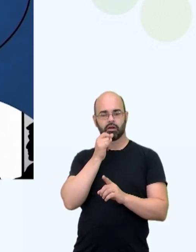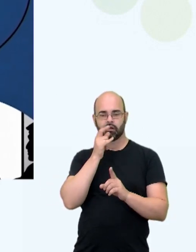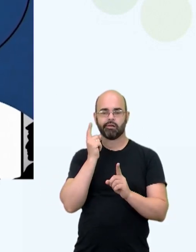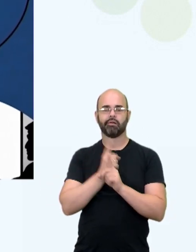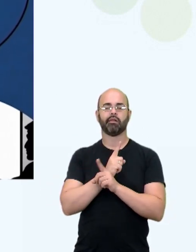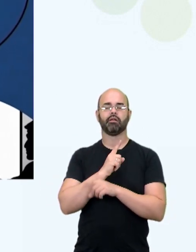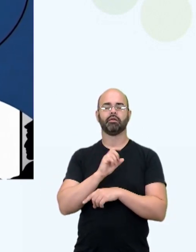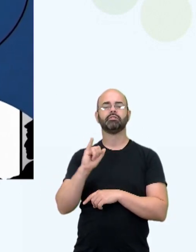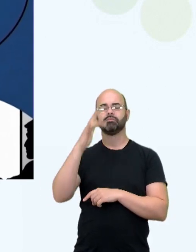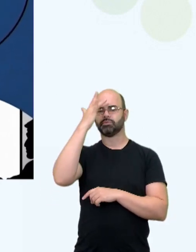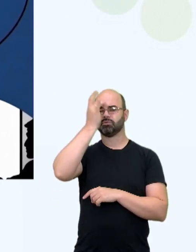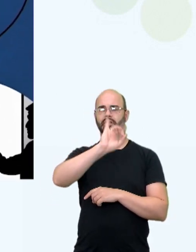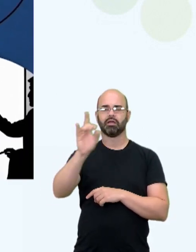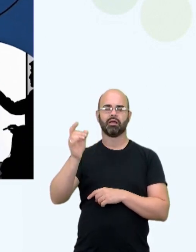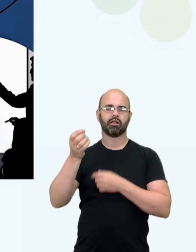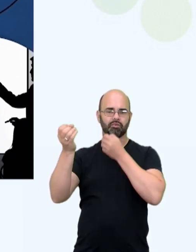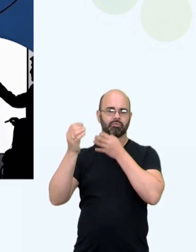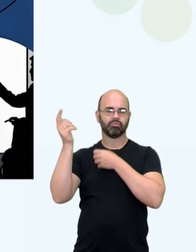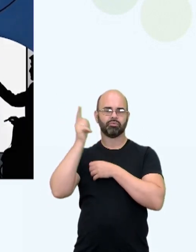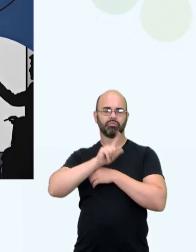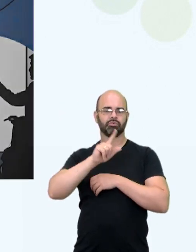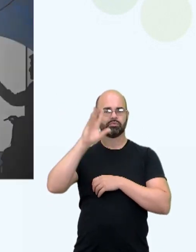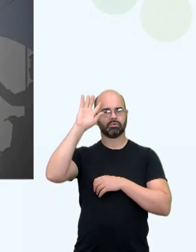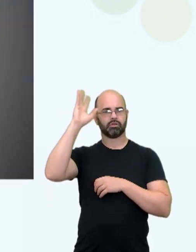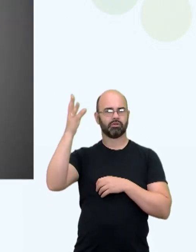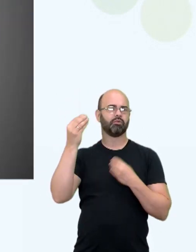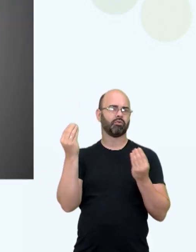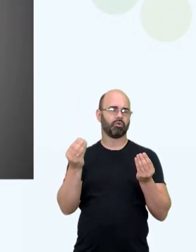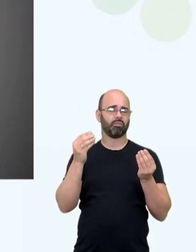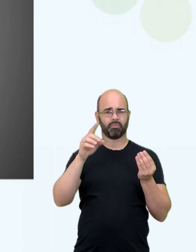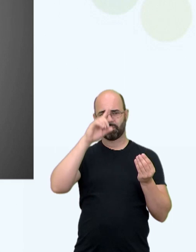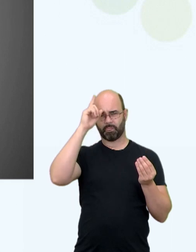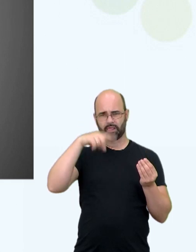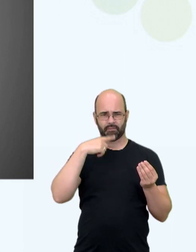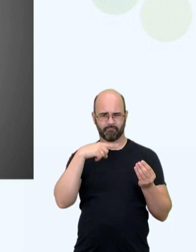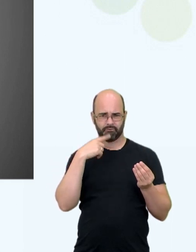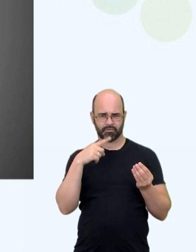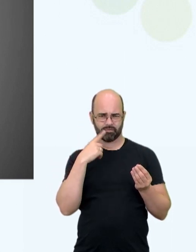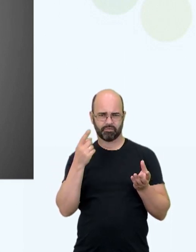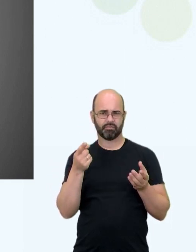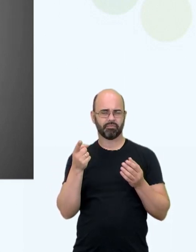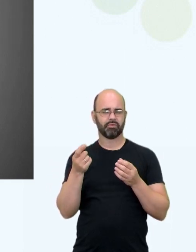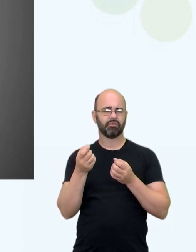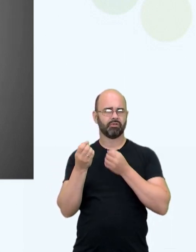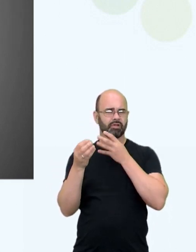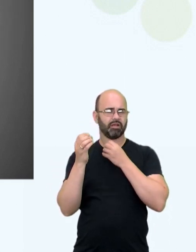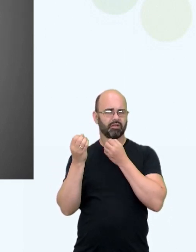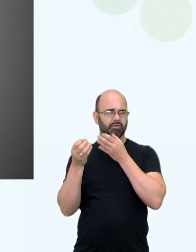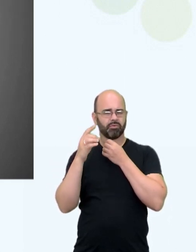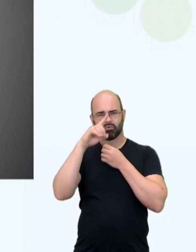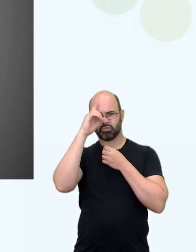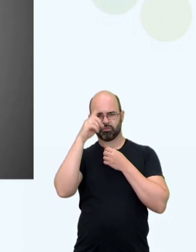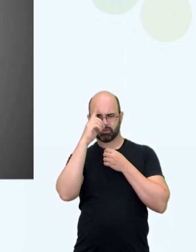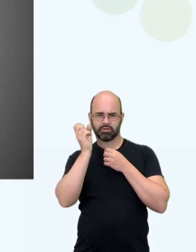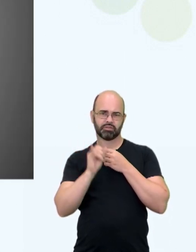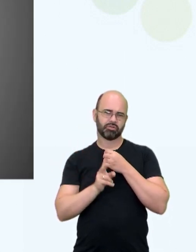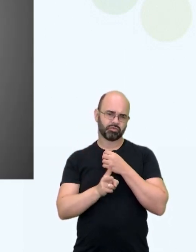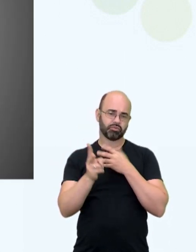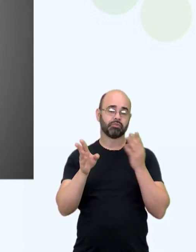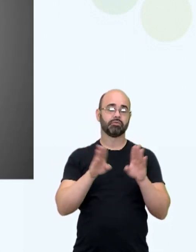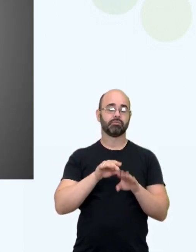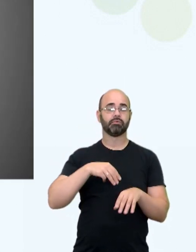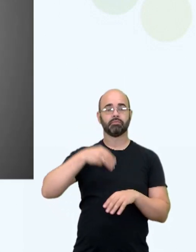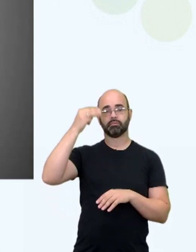critérios próprios? Ainda resta alguma dúvida sobre a importância da documentação? E se eu te disser que a construção de uma